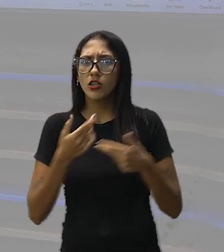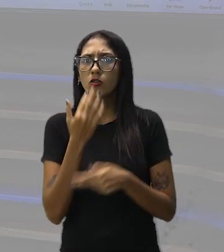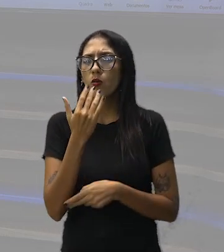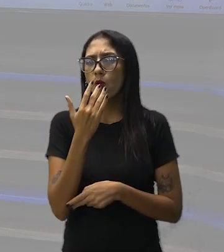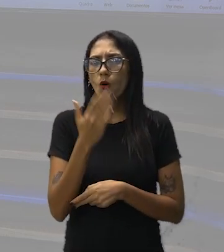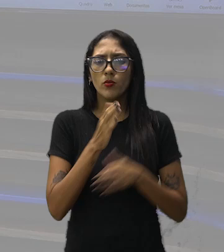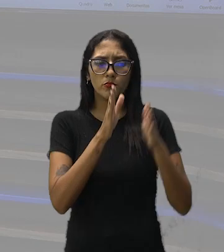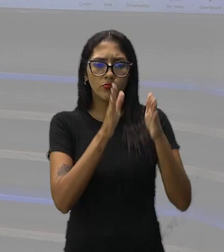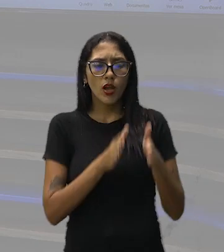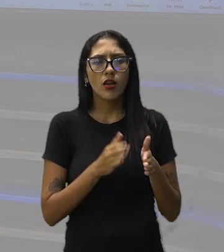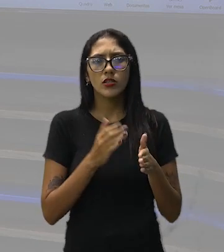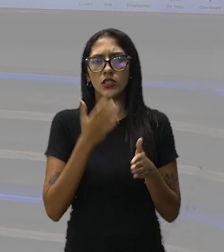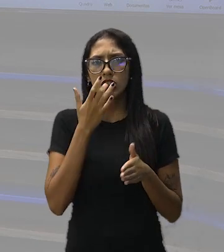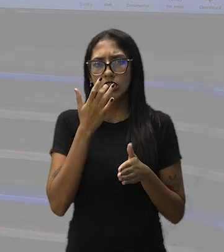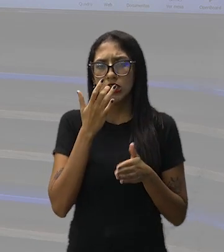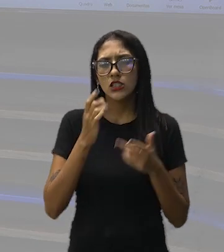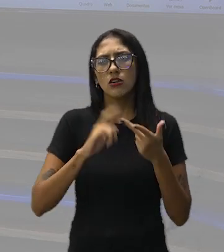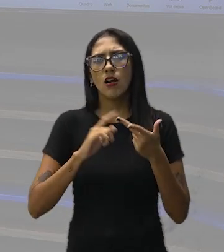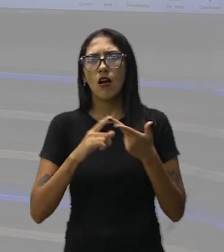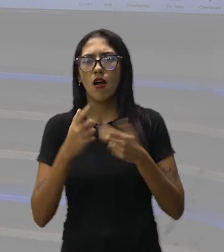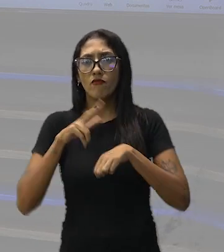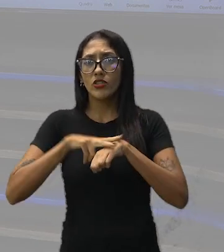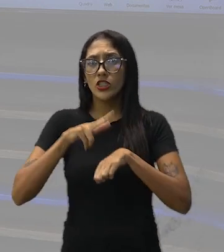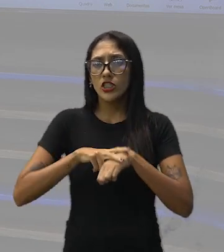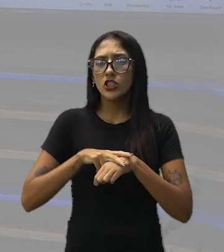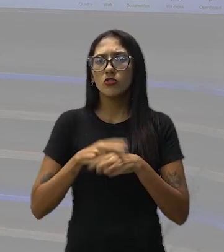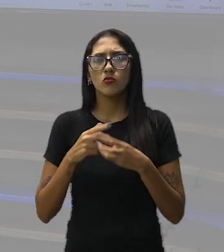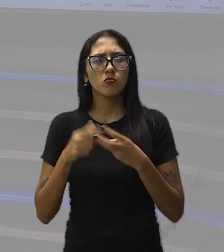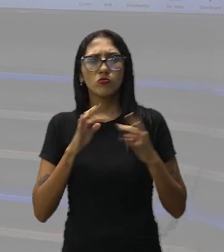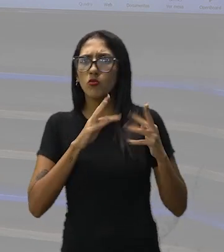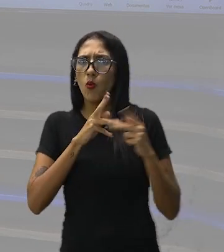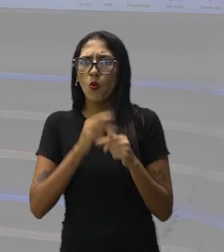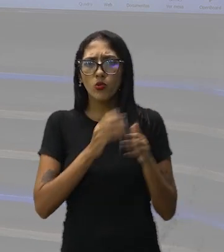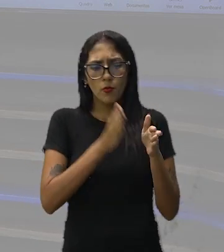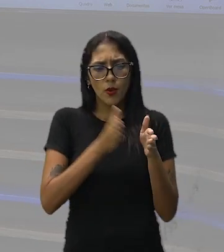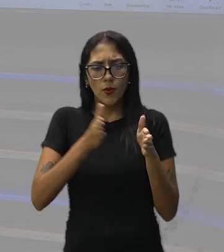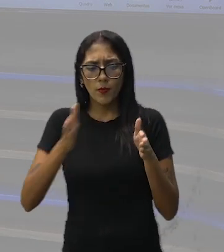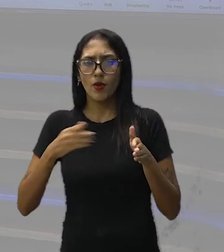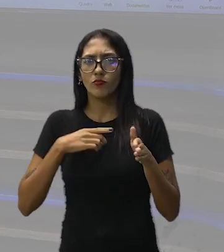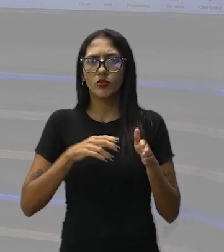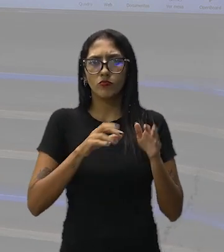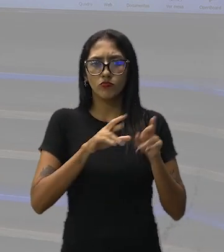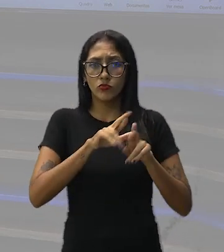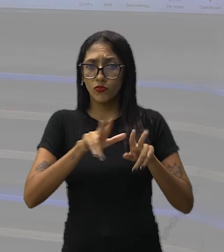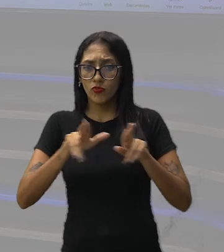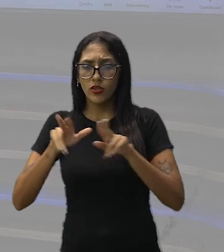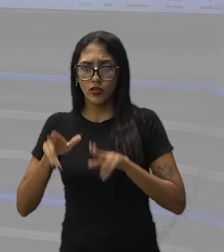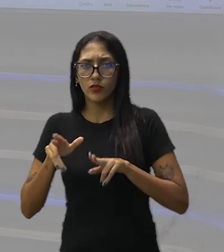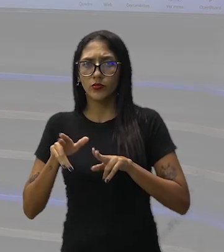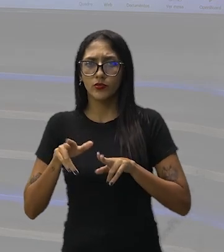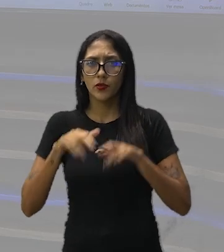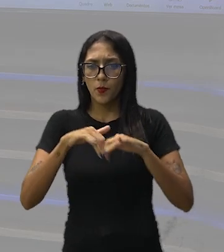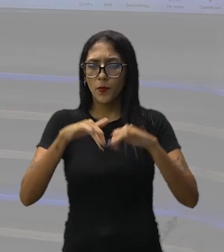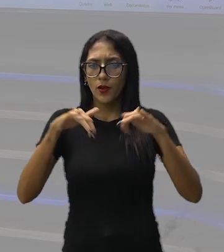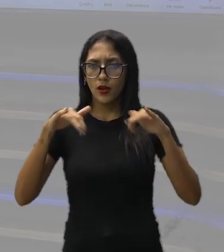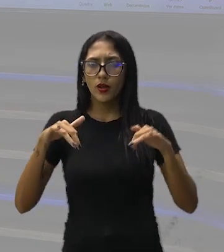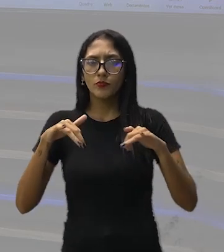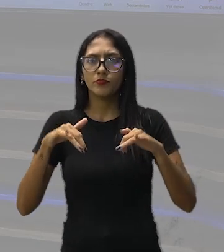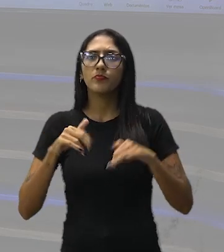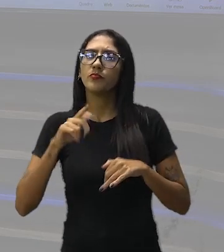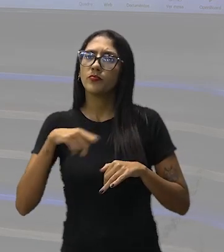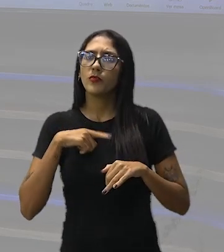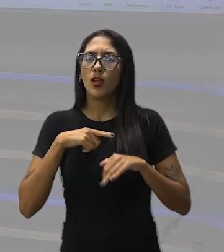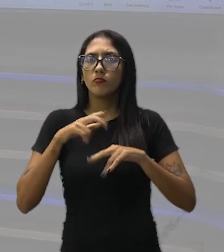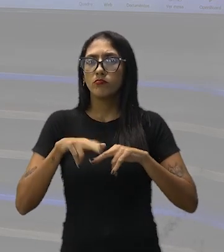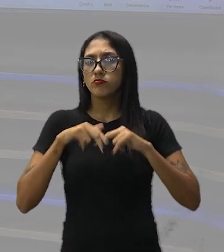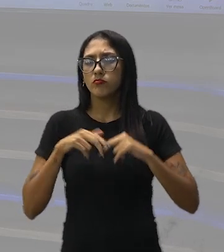plástico, papel, vidro, tudo separadamente. Então, isso é importante justamente para o